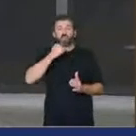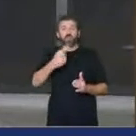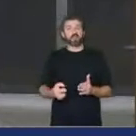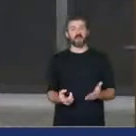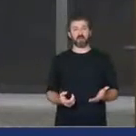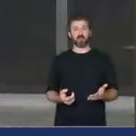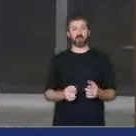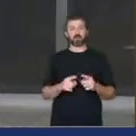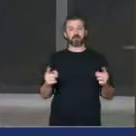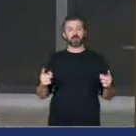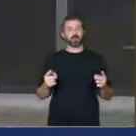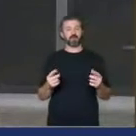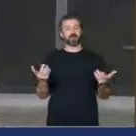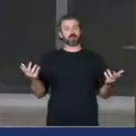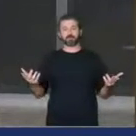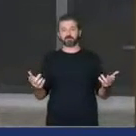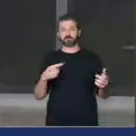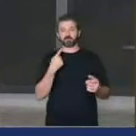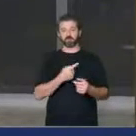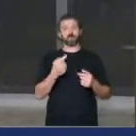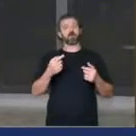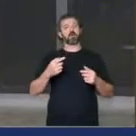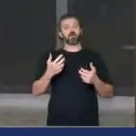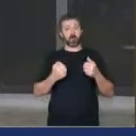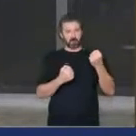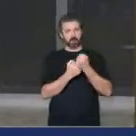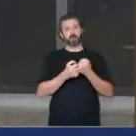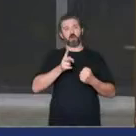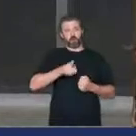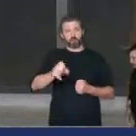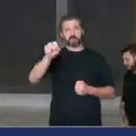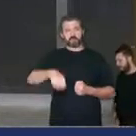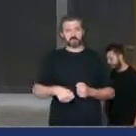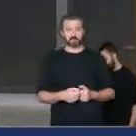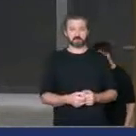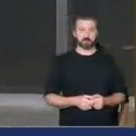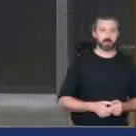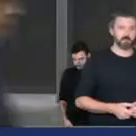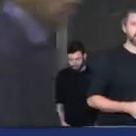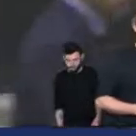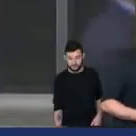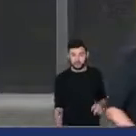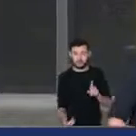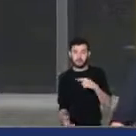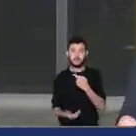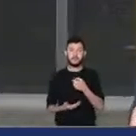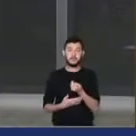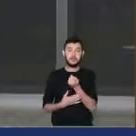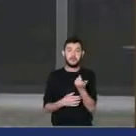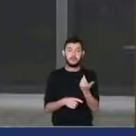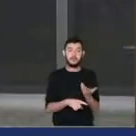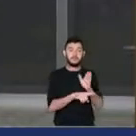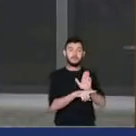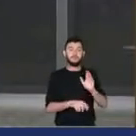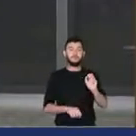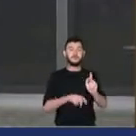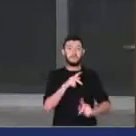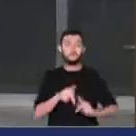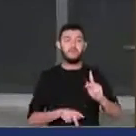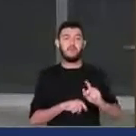de forma alguma nós vamos deixar de apoiar qualquer benefício ao trabalhador, ao povo brasileiro,